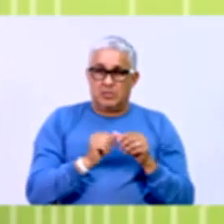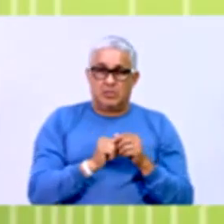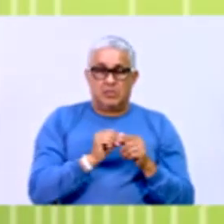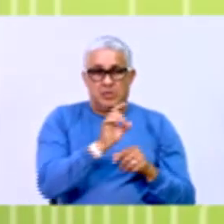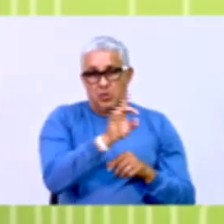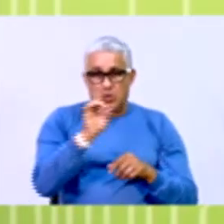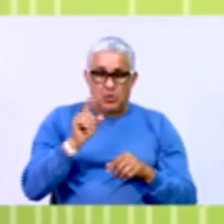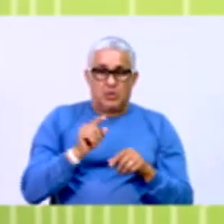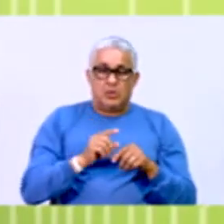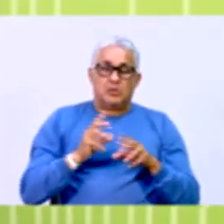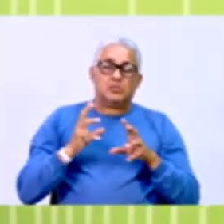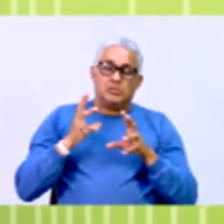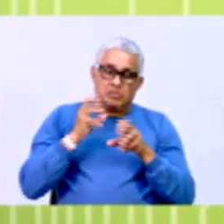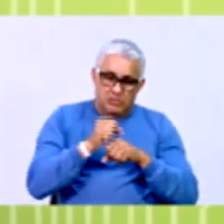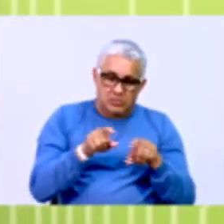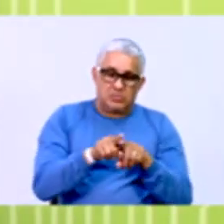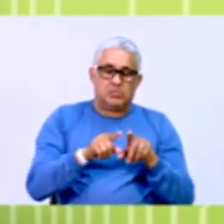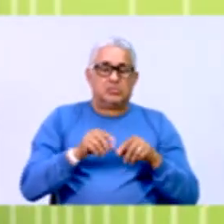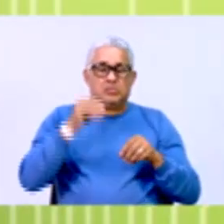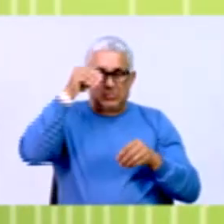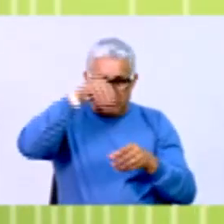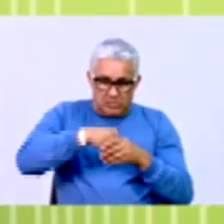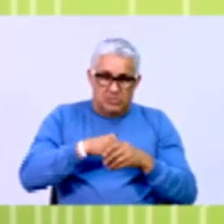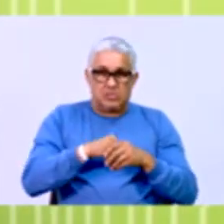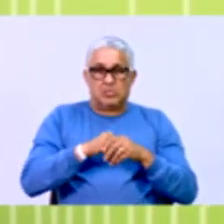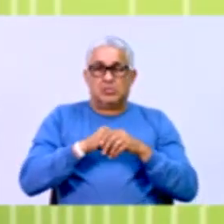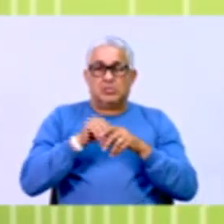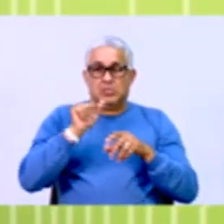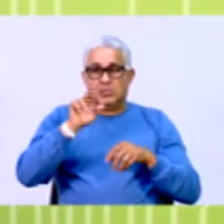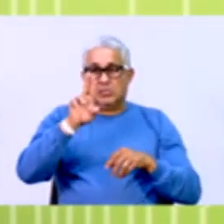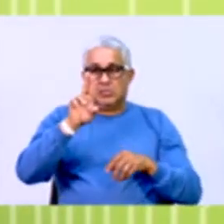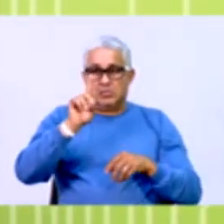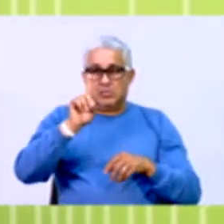vai ser revisado também dentro da própria auditoria.